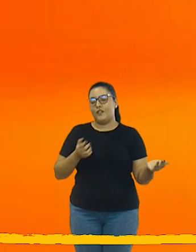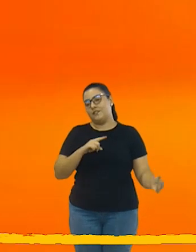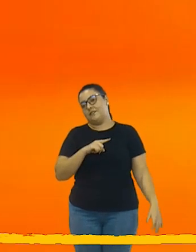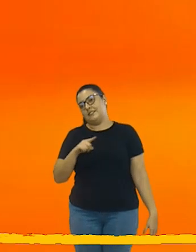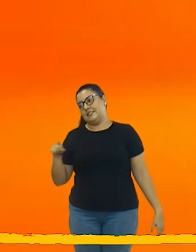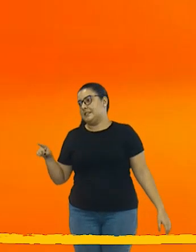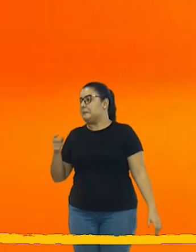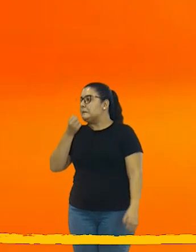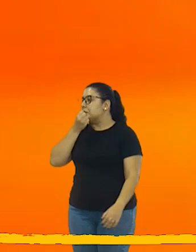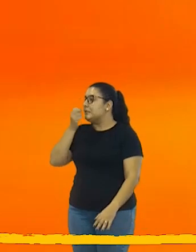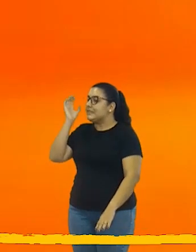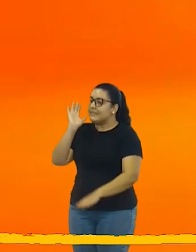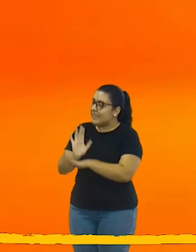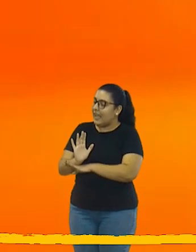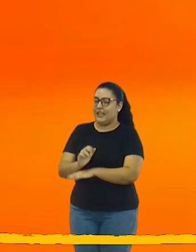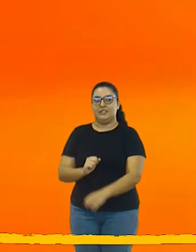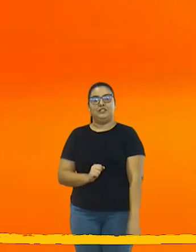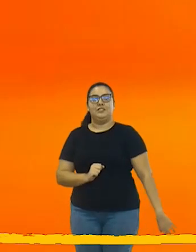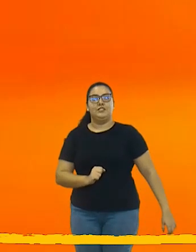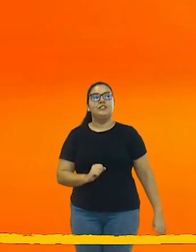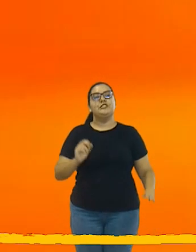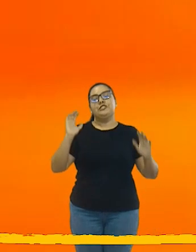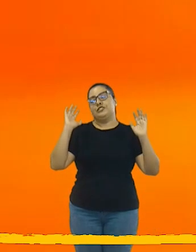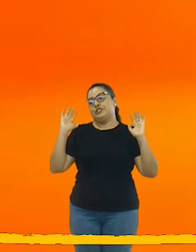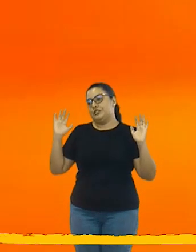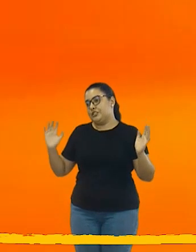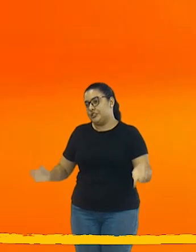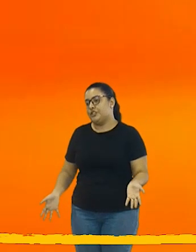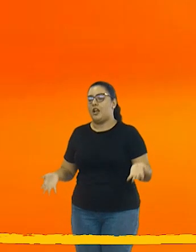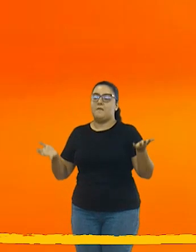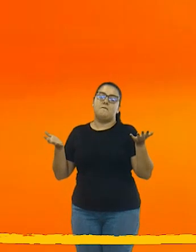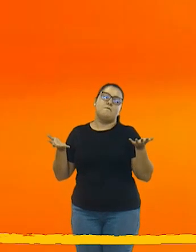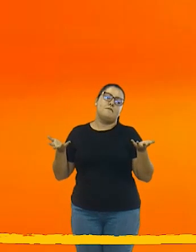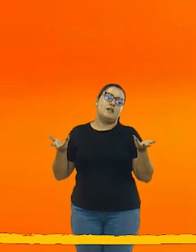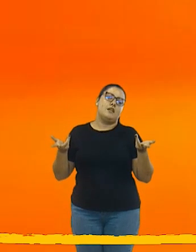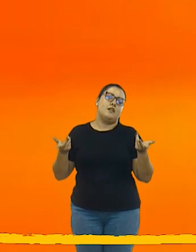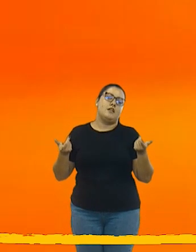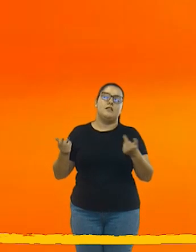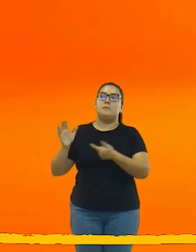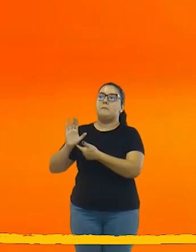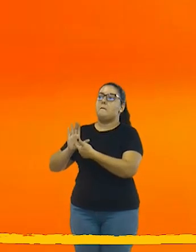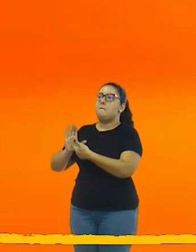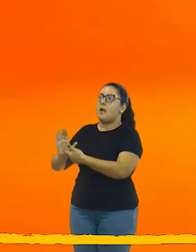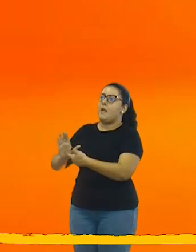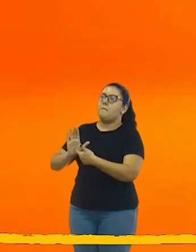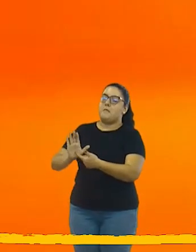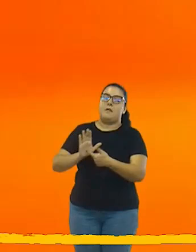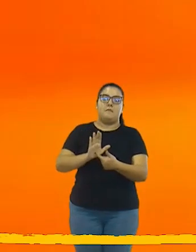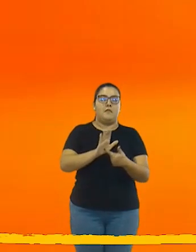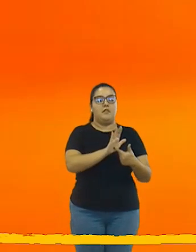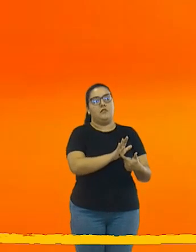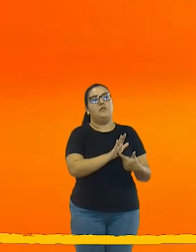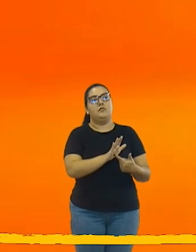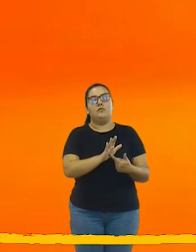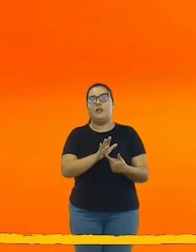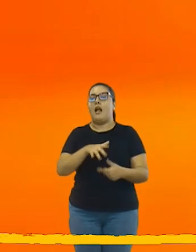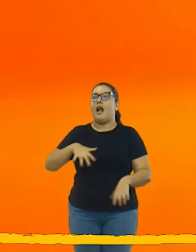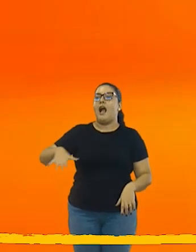boa tarde. Depois dessa maravilhosa exposição de